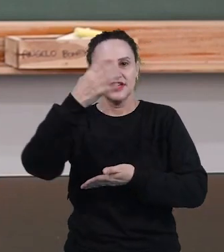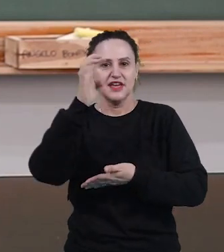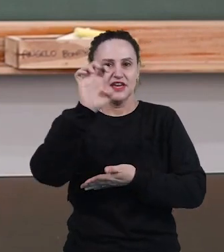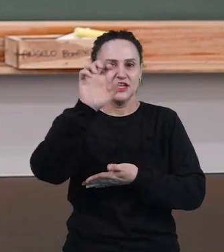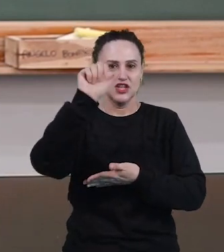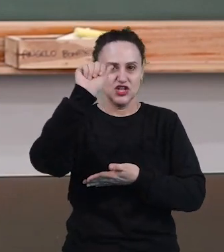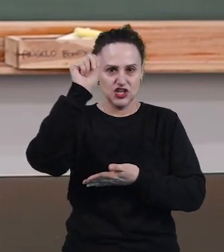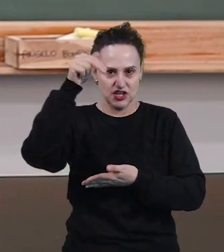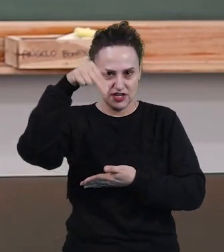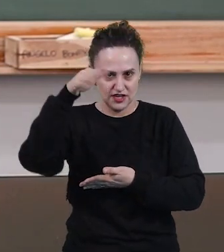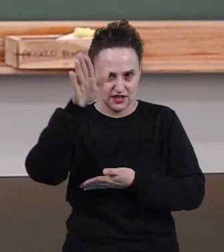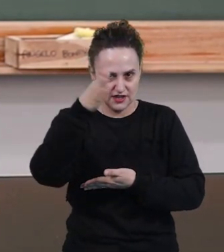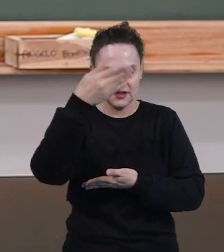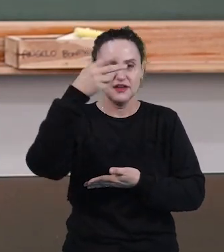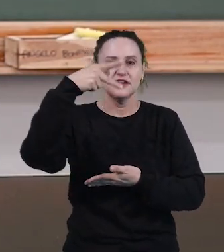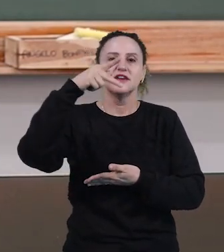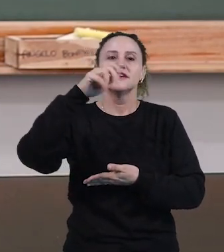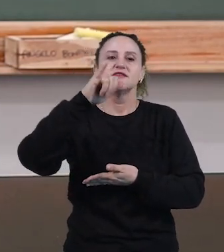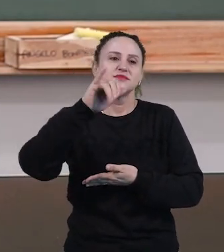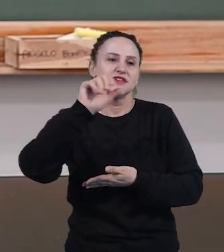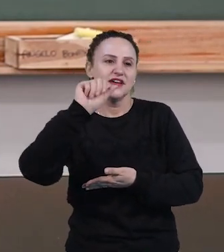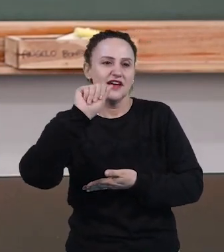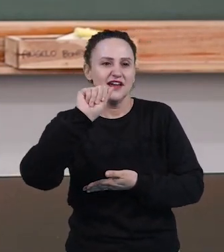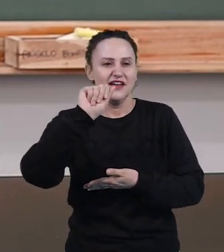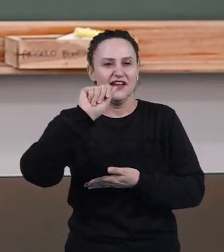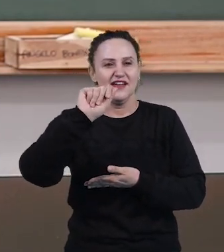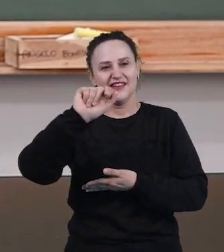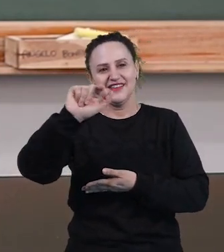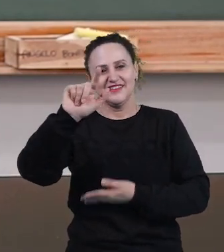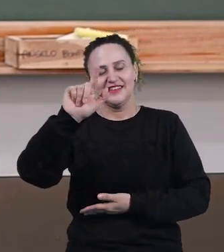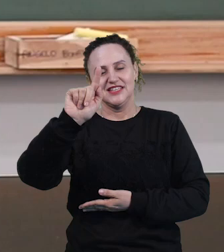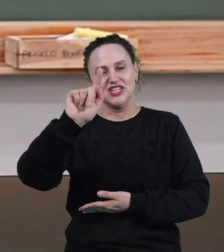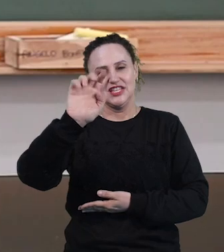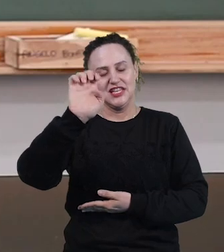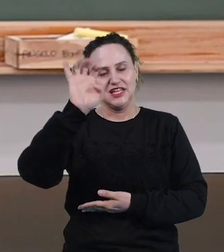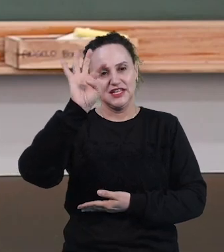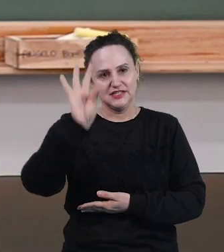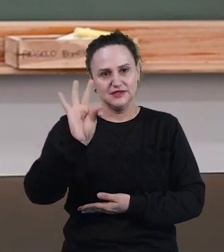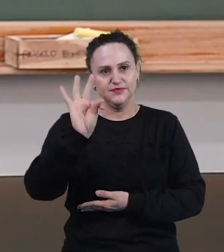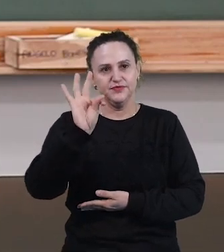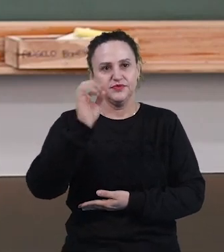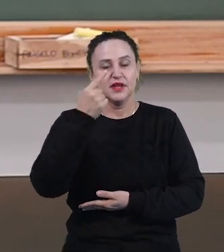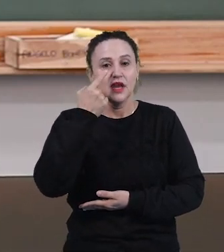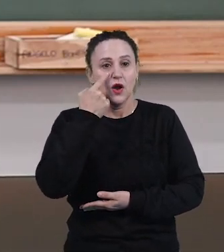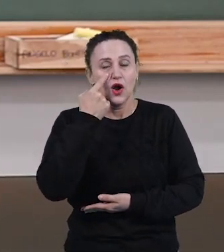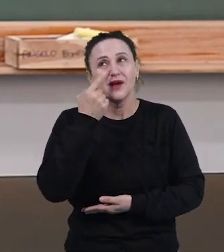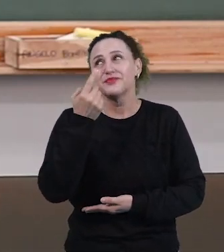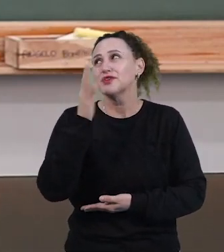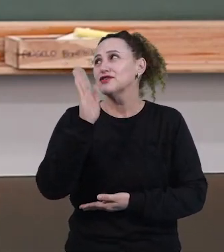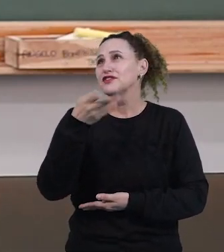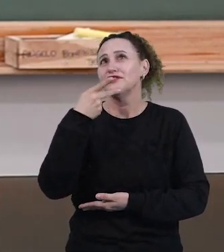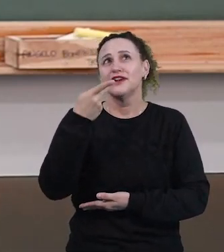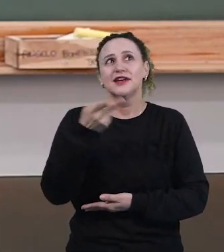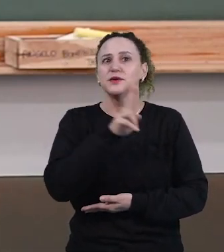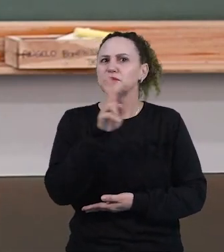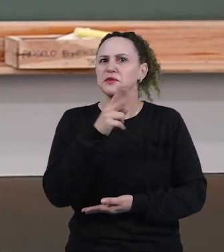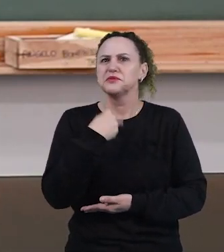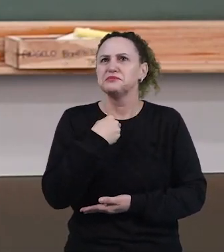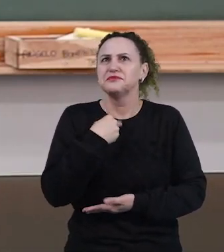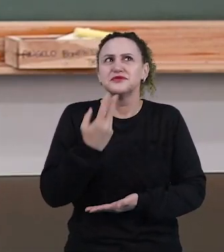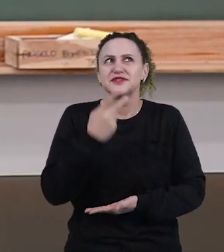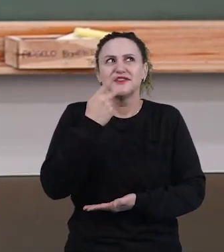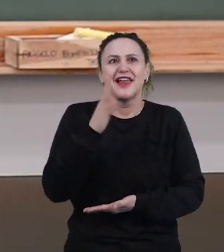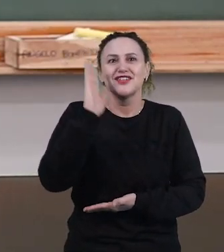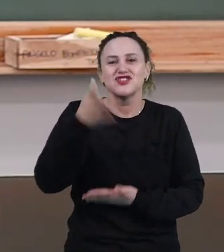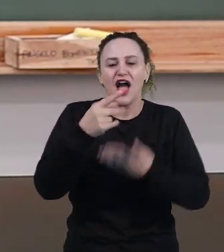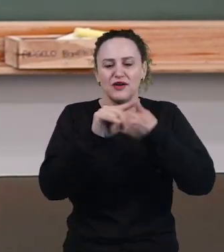até dei já, eu e os meus spoilers, né? Porque eu não devia dar spoiler para vocês, eu já adiantei o nome, vocês acreditam nisso? Porque